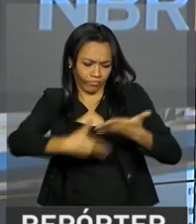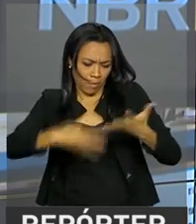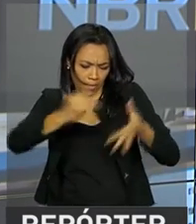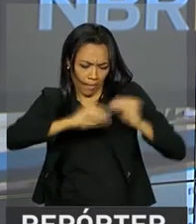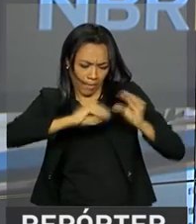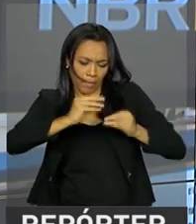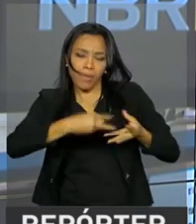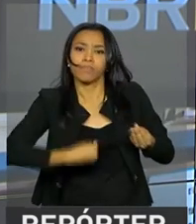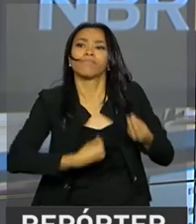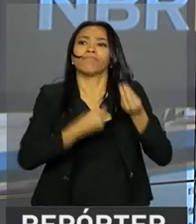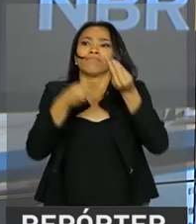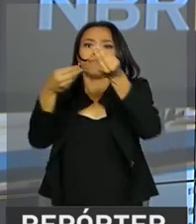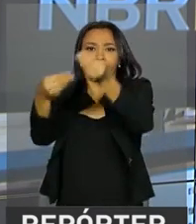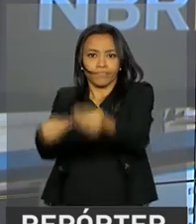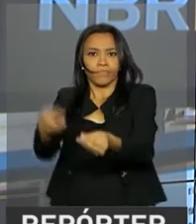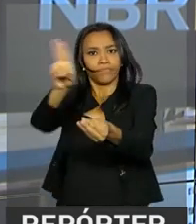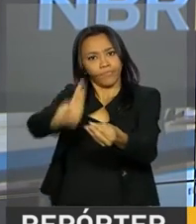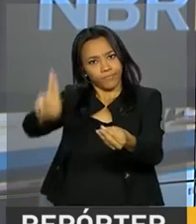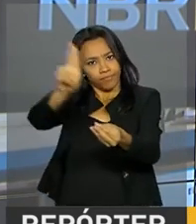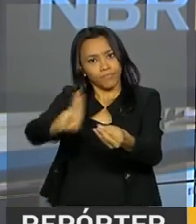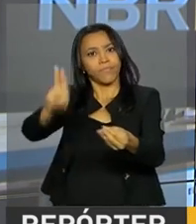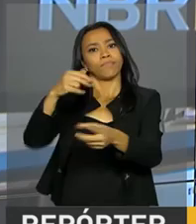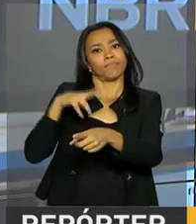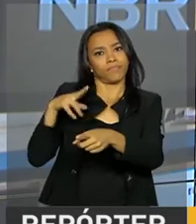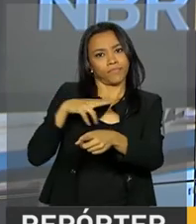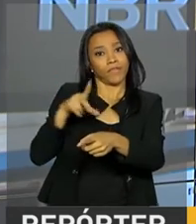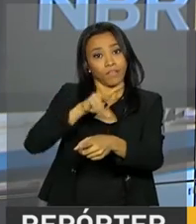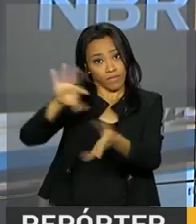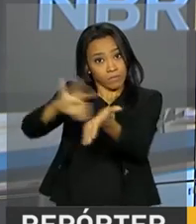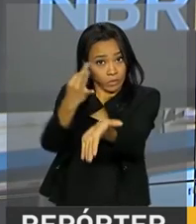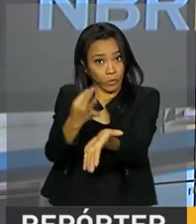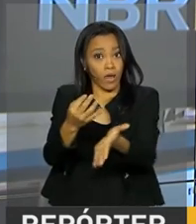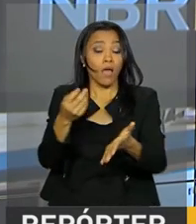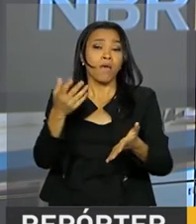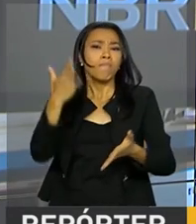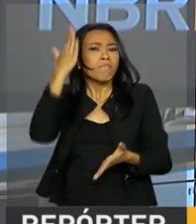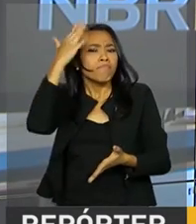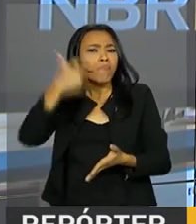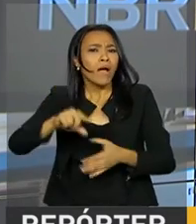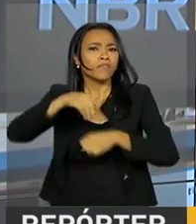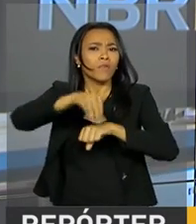irão se matricular. Para mais informações, acesse o site